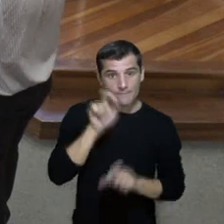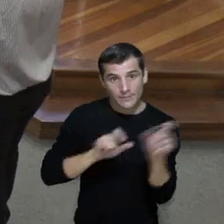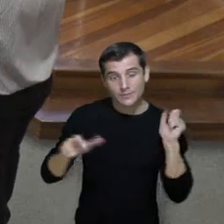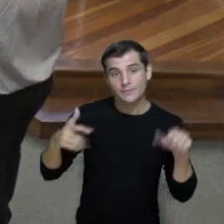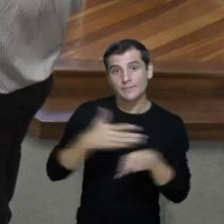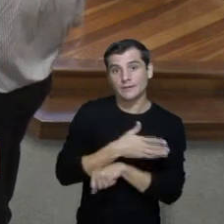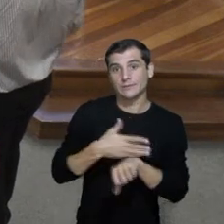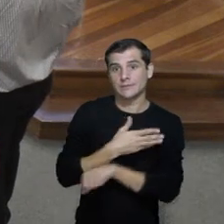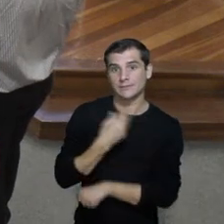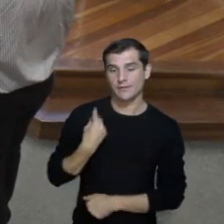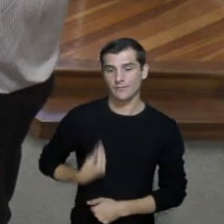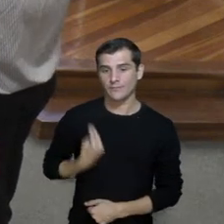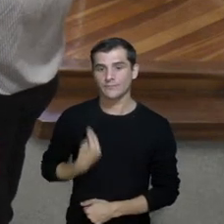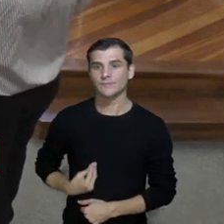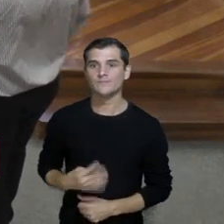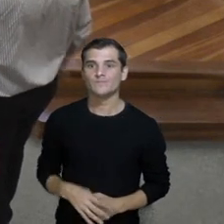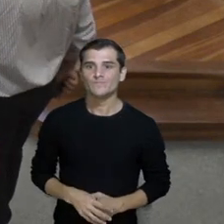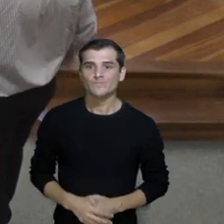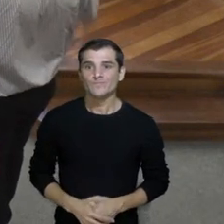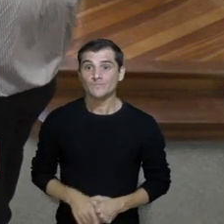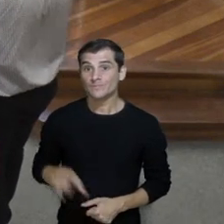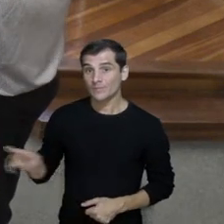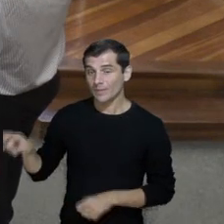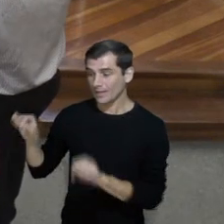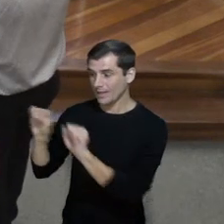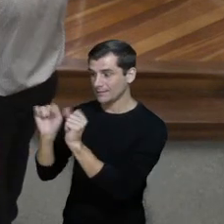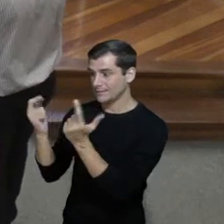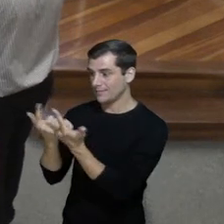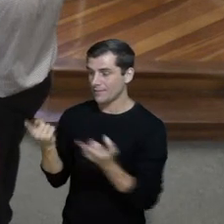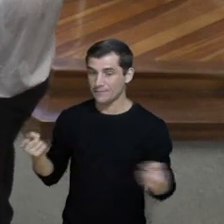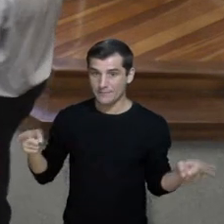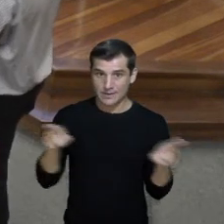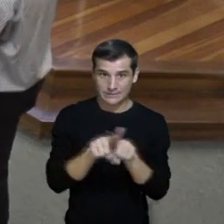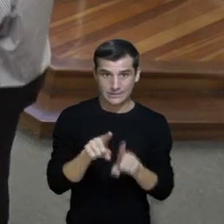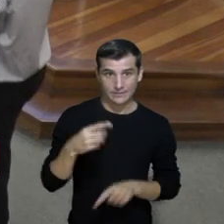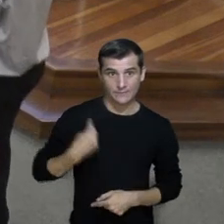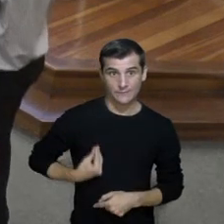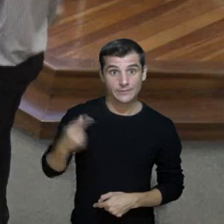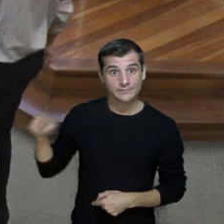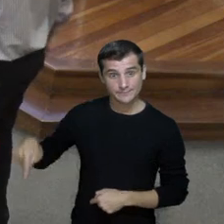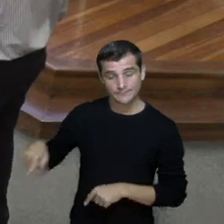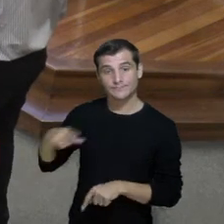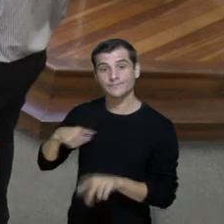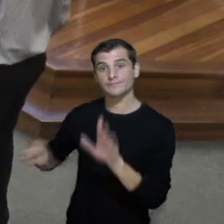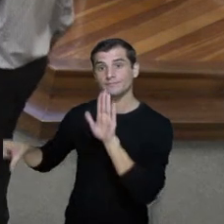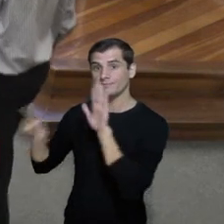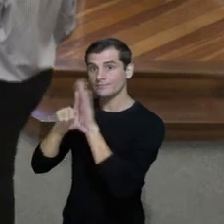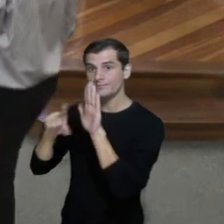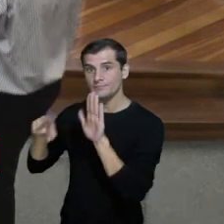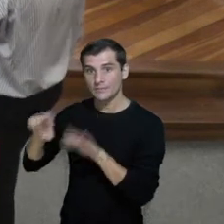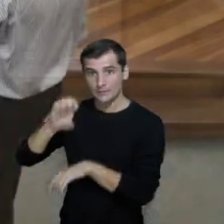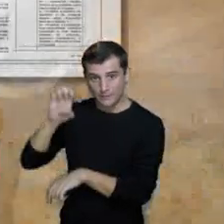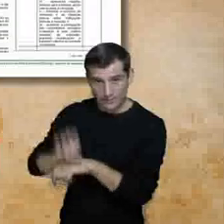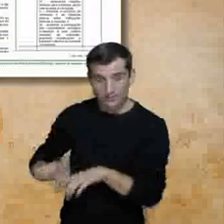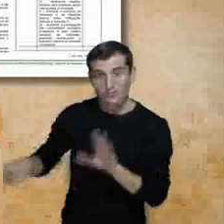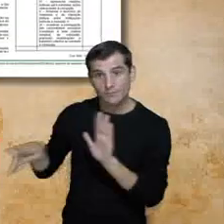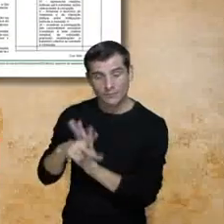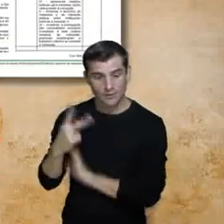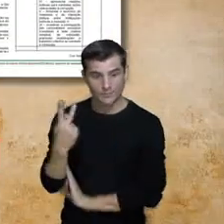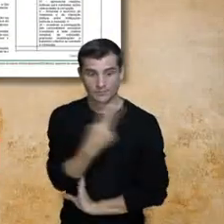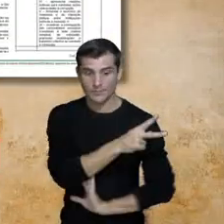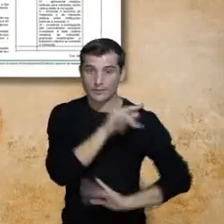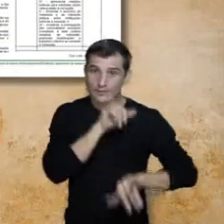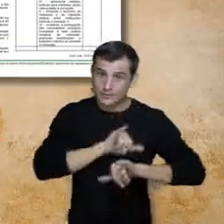disse parceiraça e temos aqui uma lei estadual em homenagem ao lançamento da campanha é lá